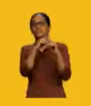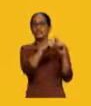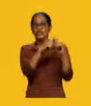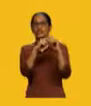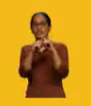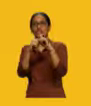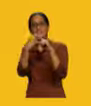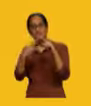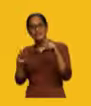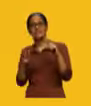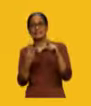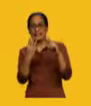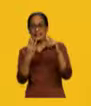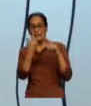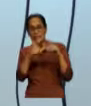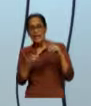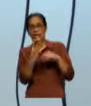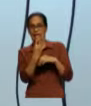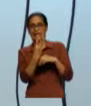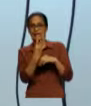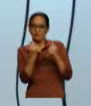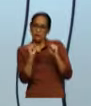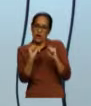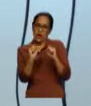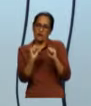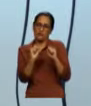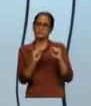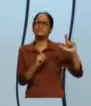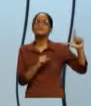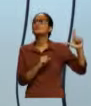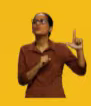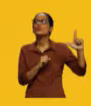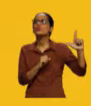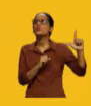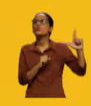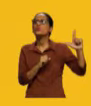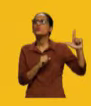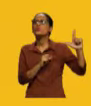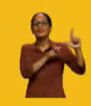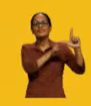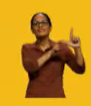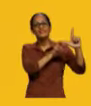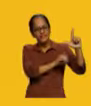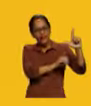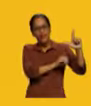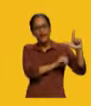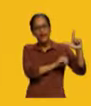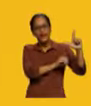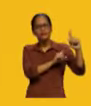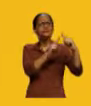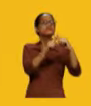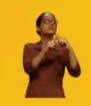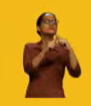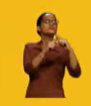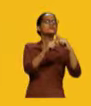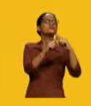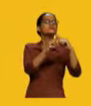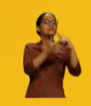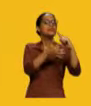O L vale? O L vale 50. Cada X